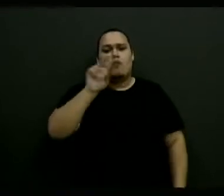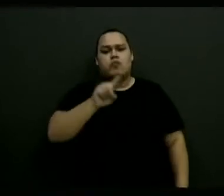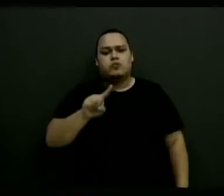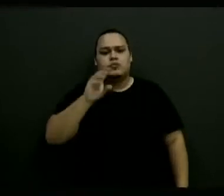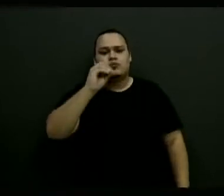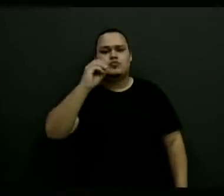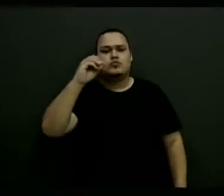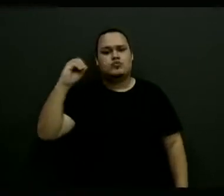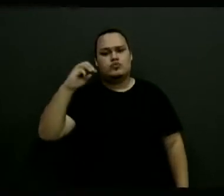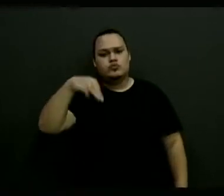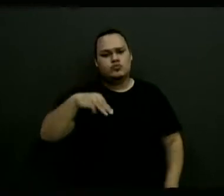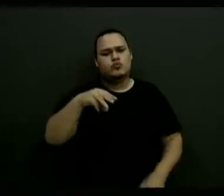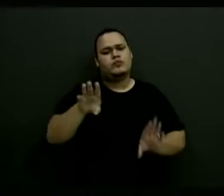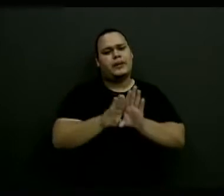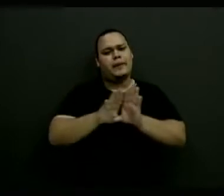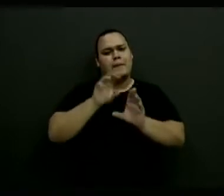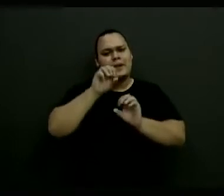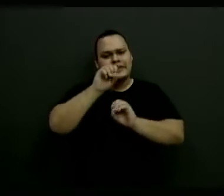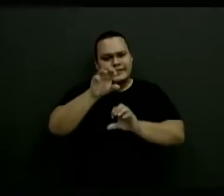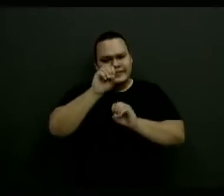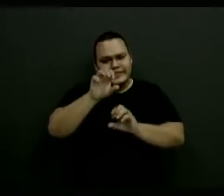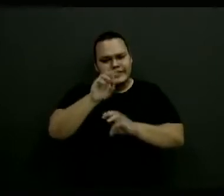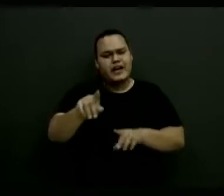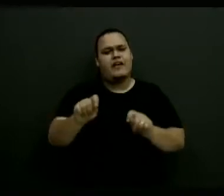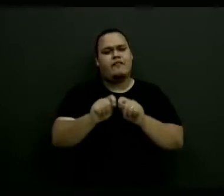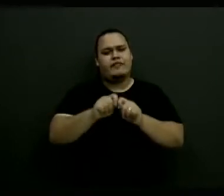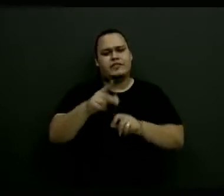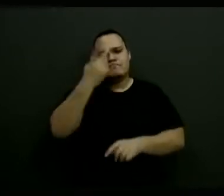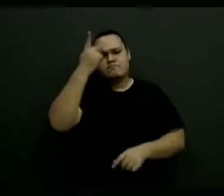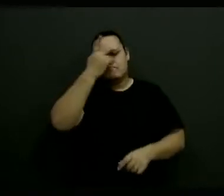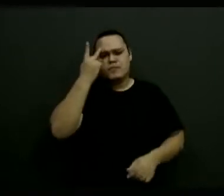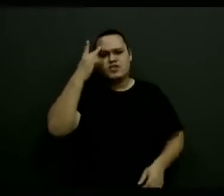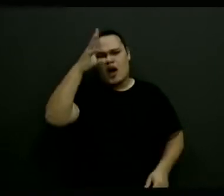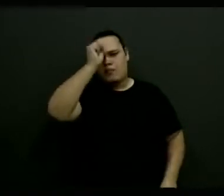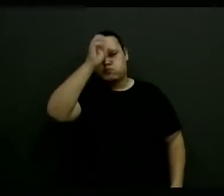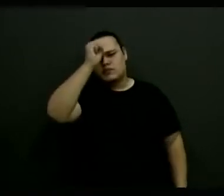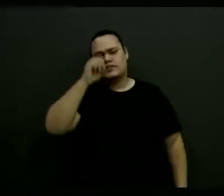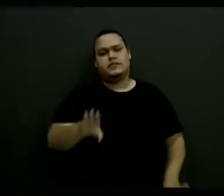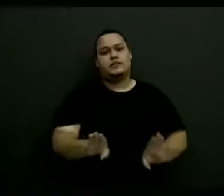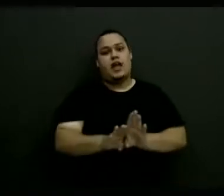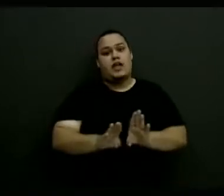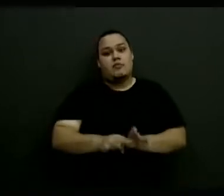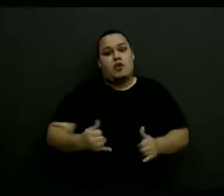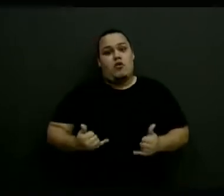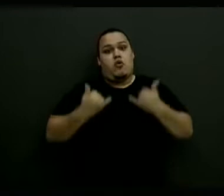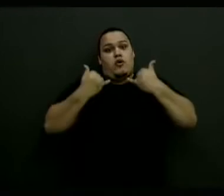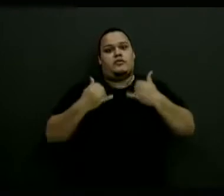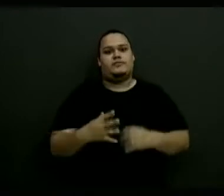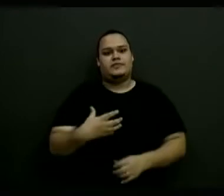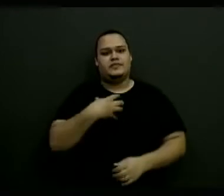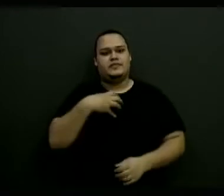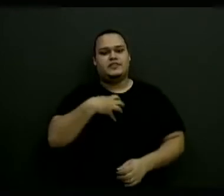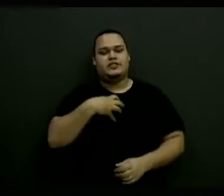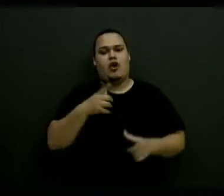para ensinar, para capacitar e para animar a grupos